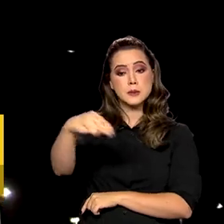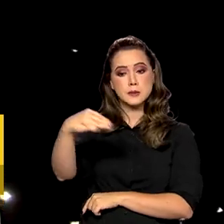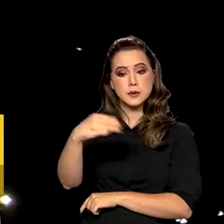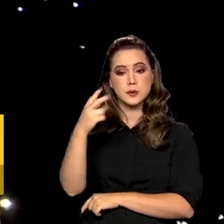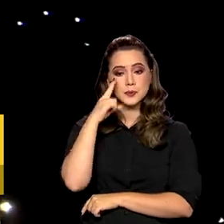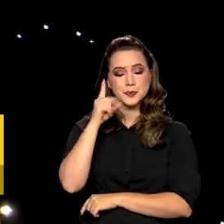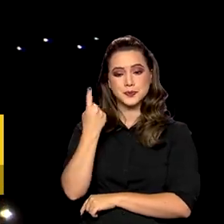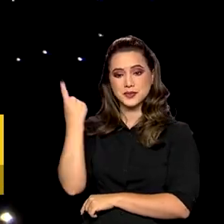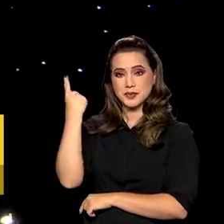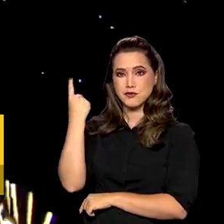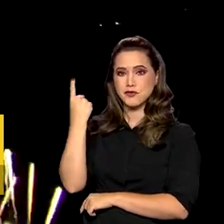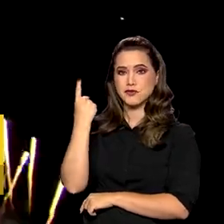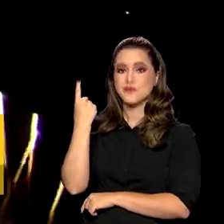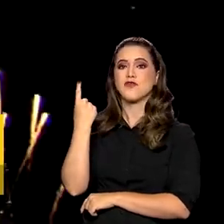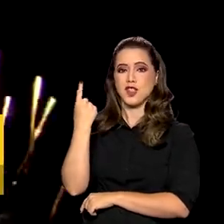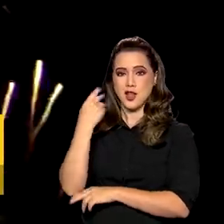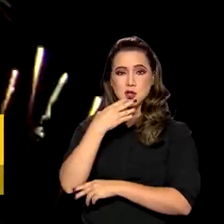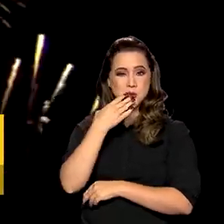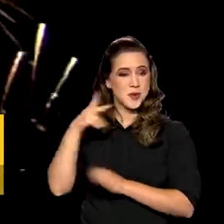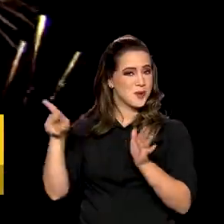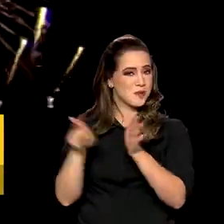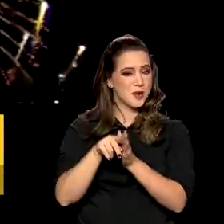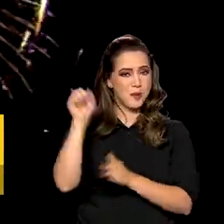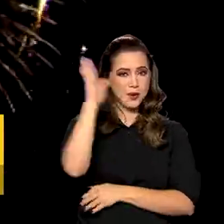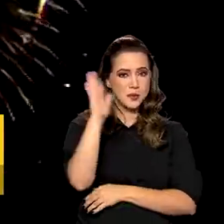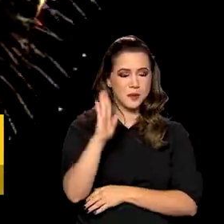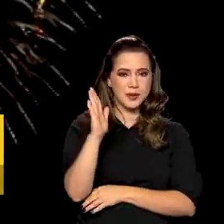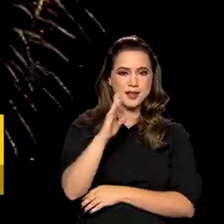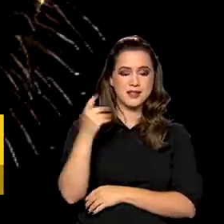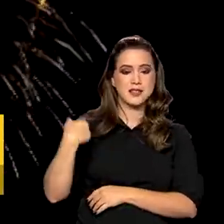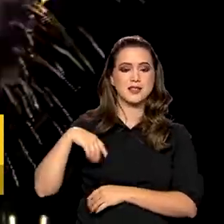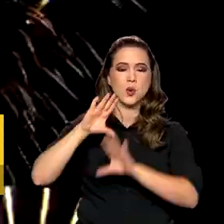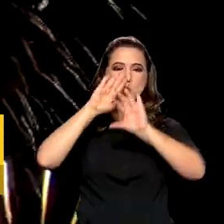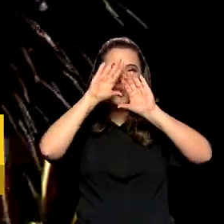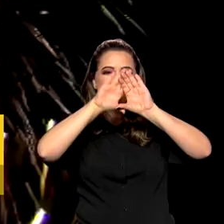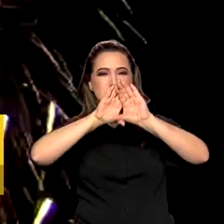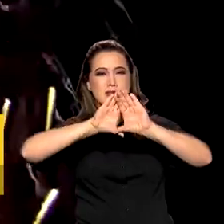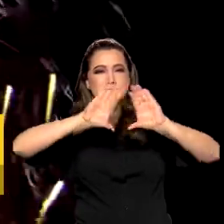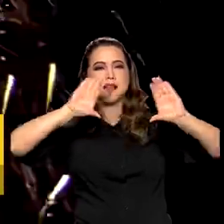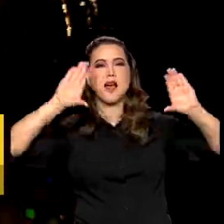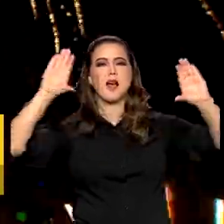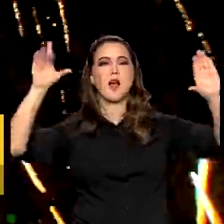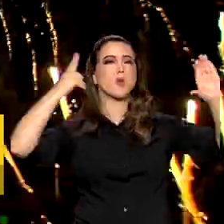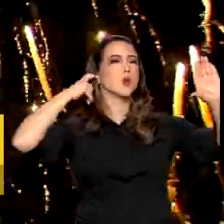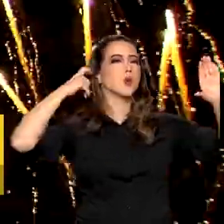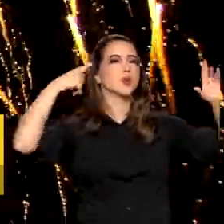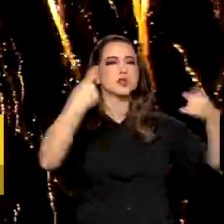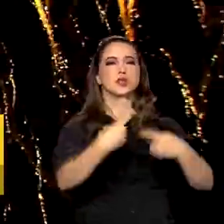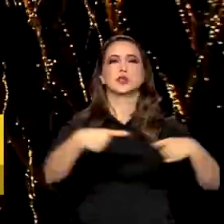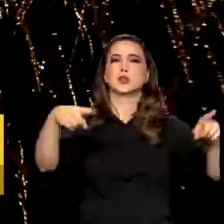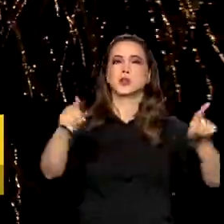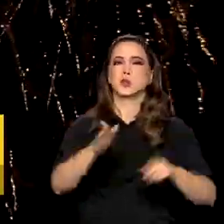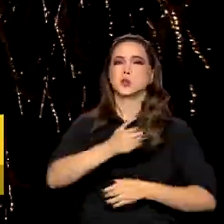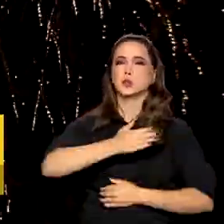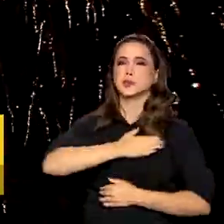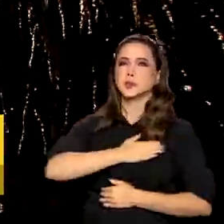as cores do Brasil iluminando o céu da capital ao som do hino da independência.